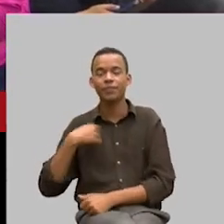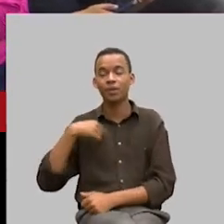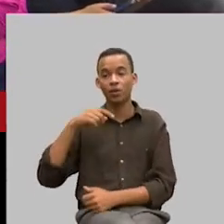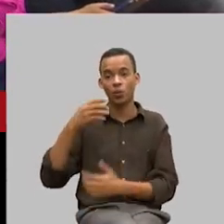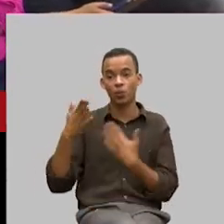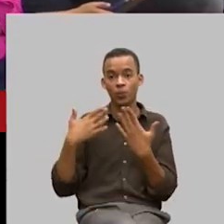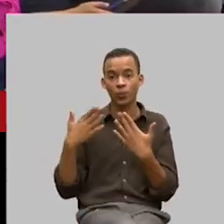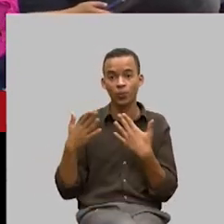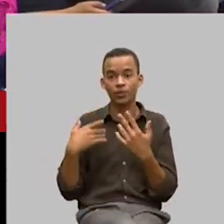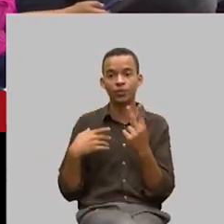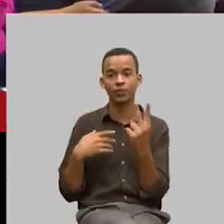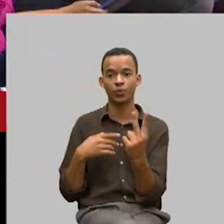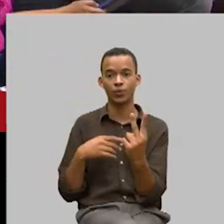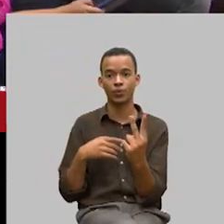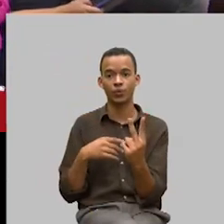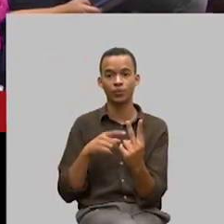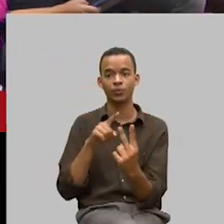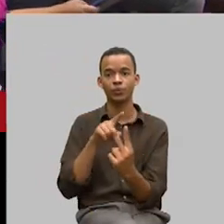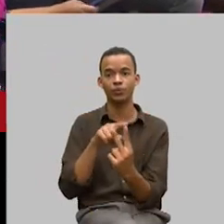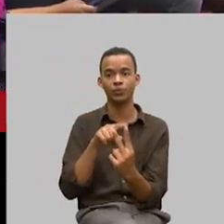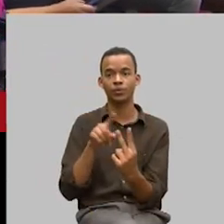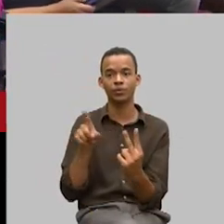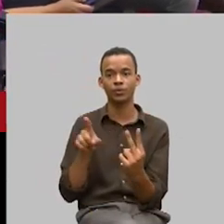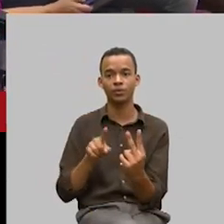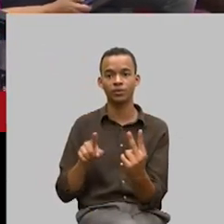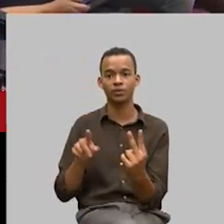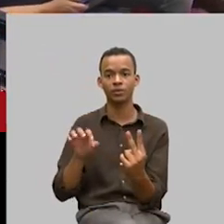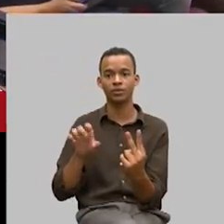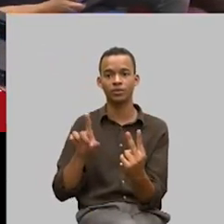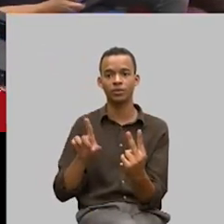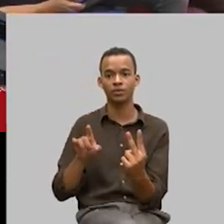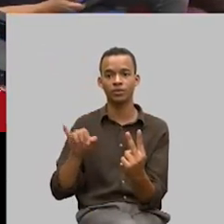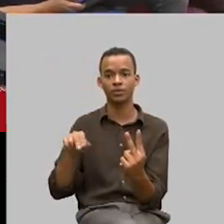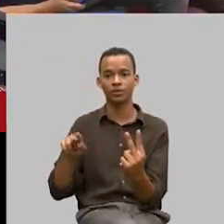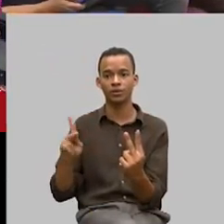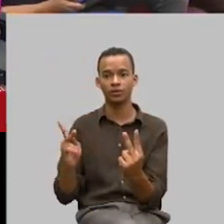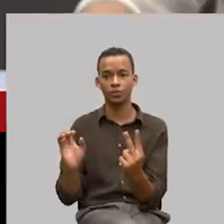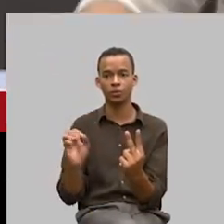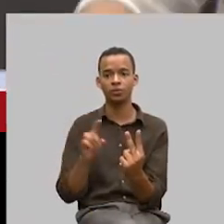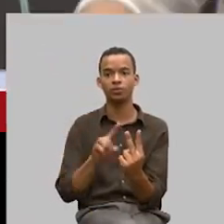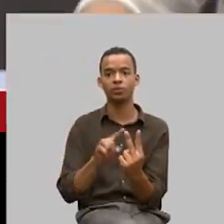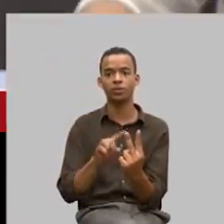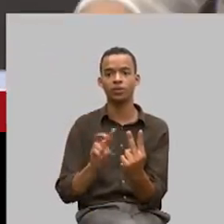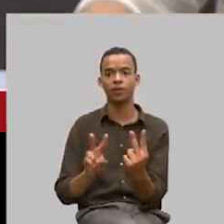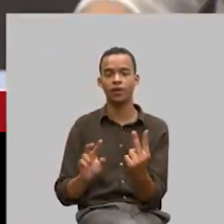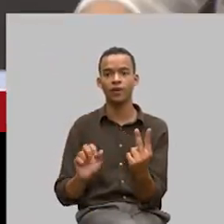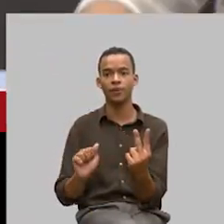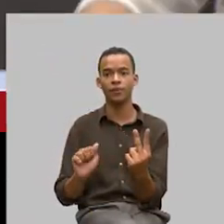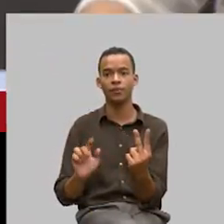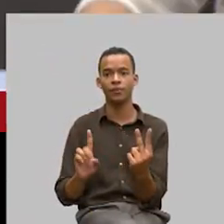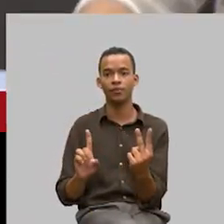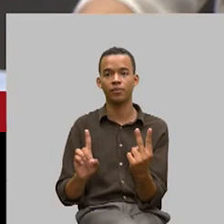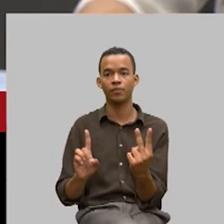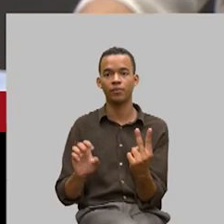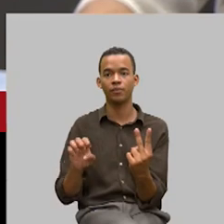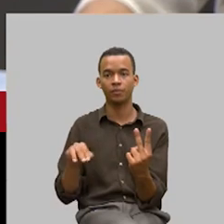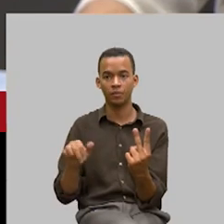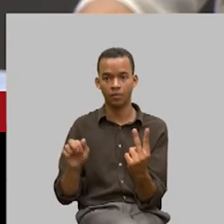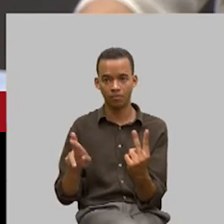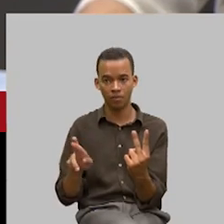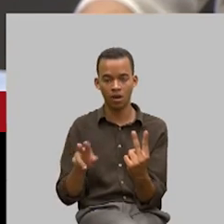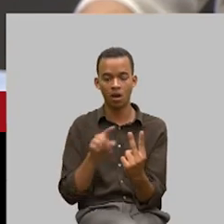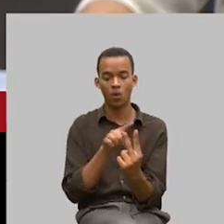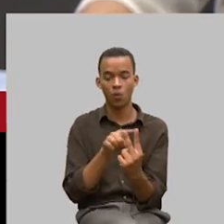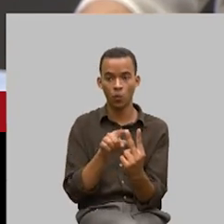Valdemar que são os fundadores né ou parte da comunidade que fundaram né o grupo que fundou a Efa